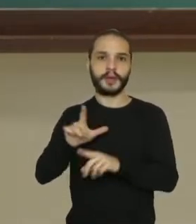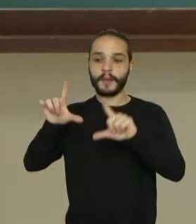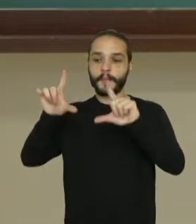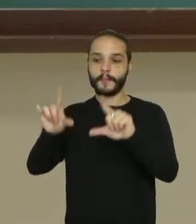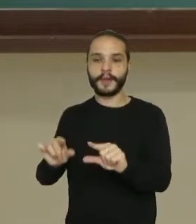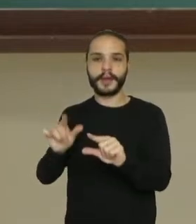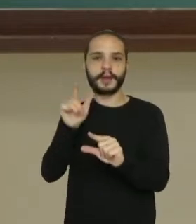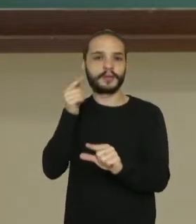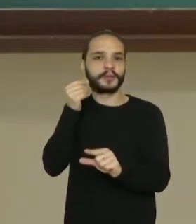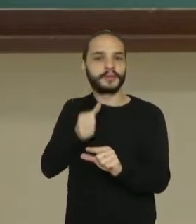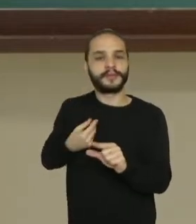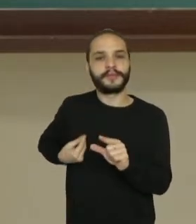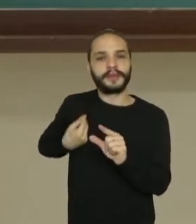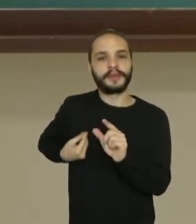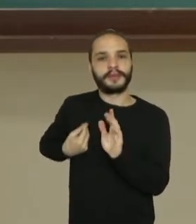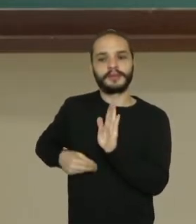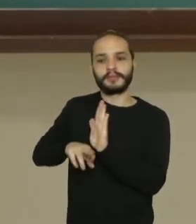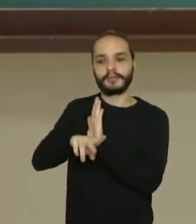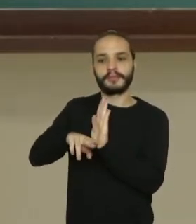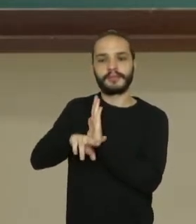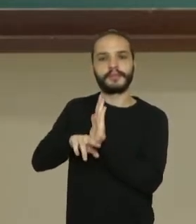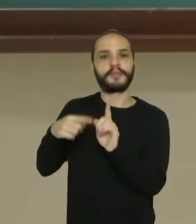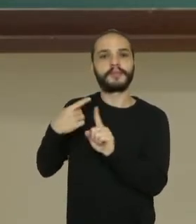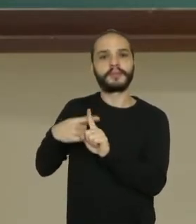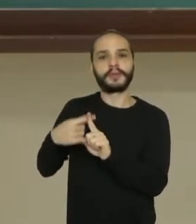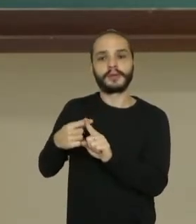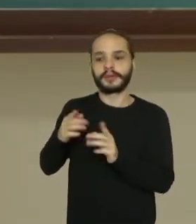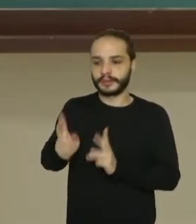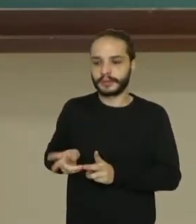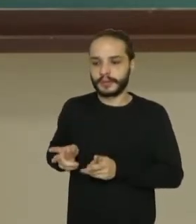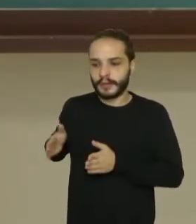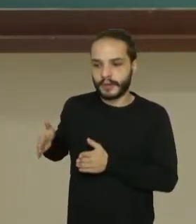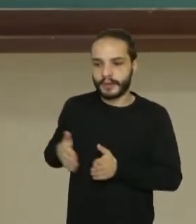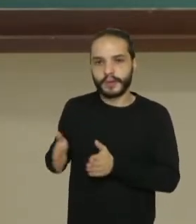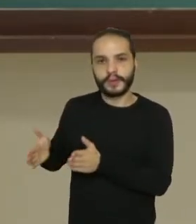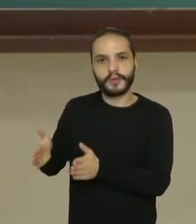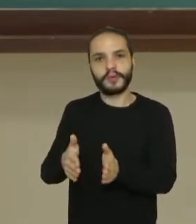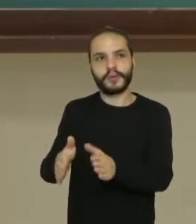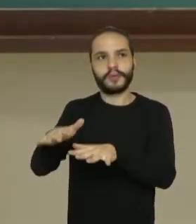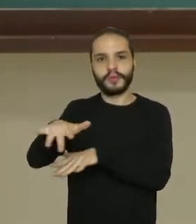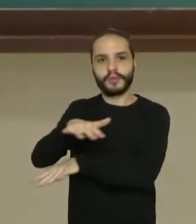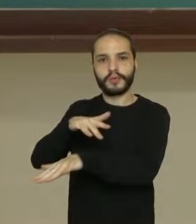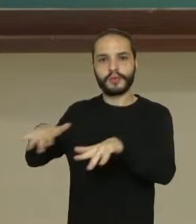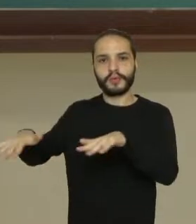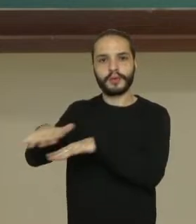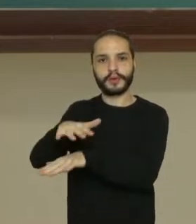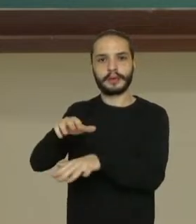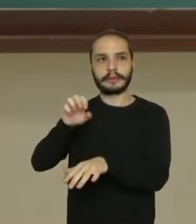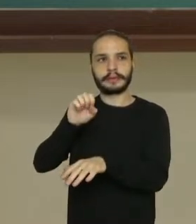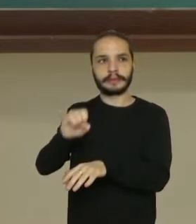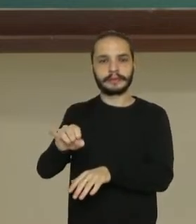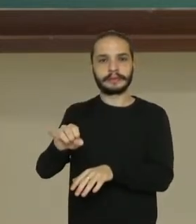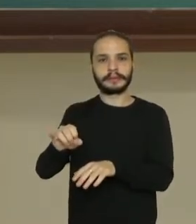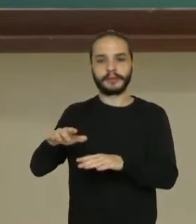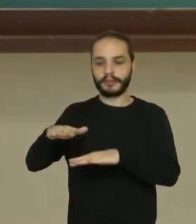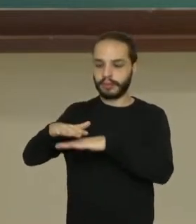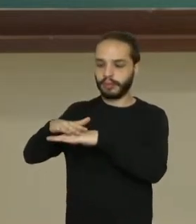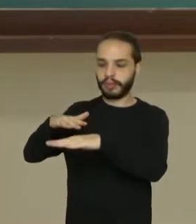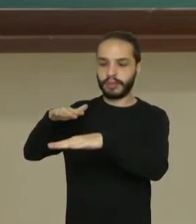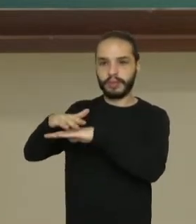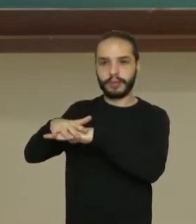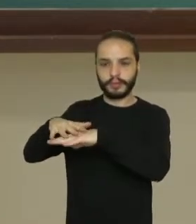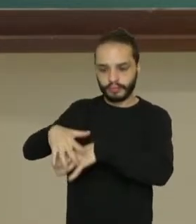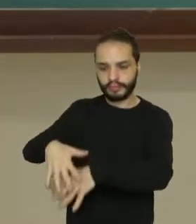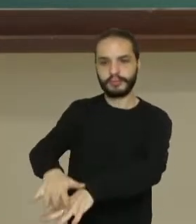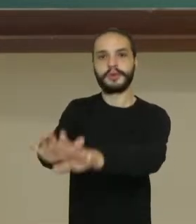Por que menor biodiversidade? Porque o rio sempre está se movimentando. Então, se eu tiver seres que fiquem na superfície, eles vão ser